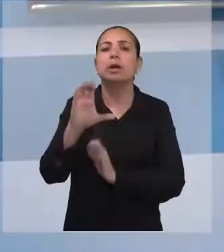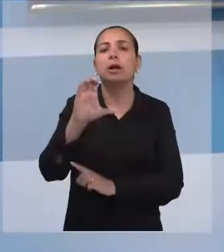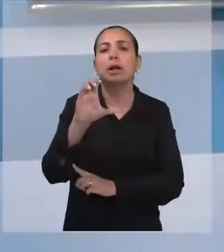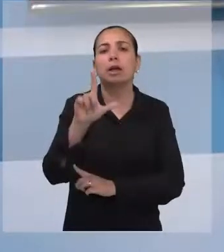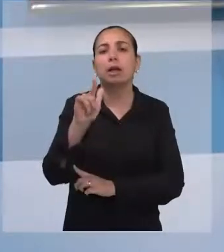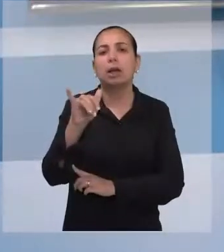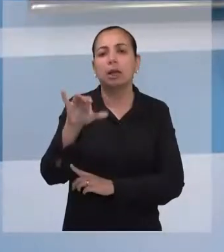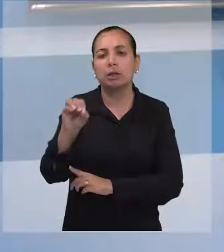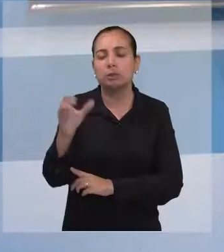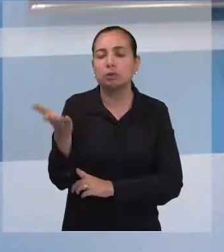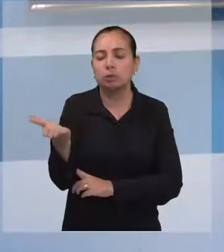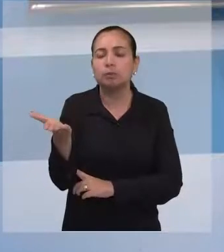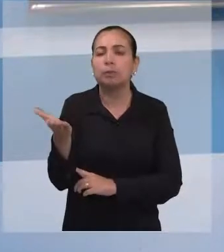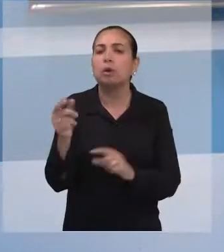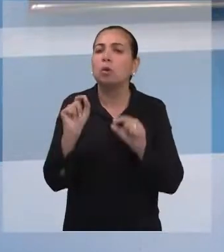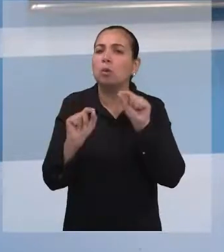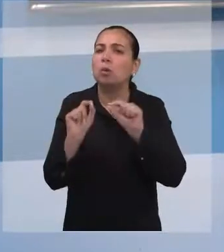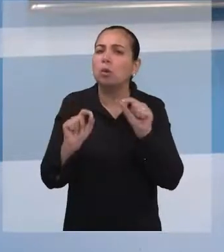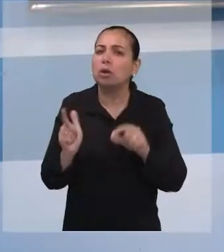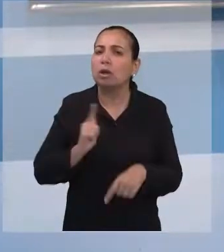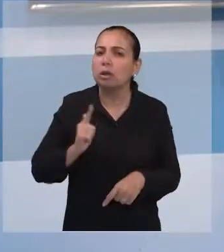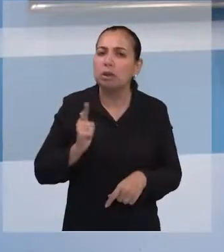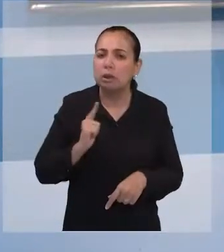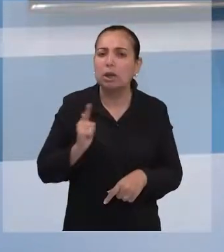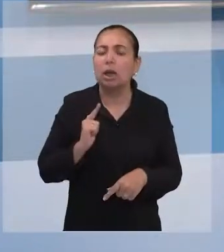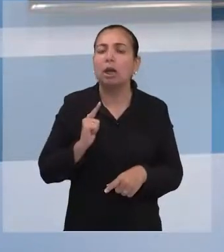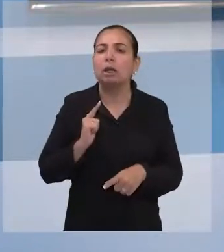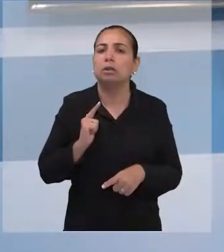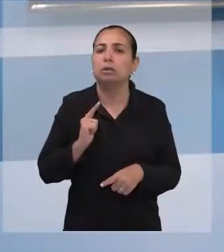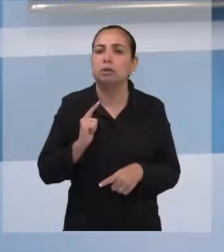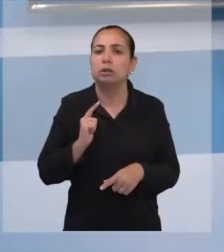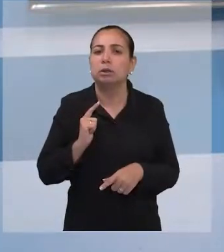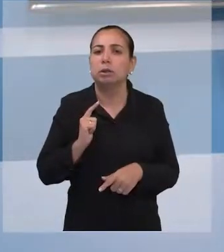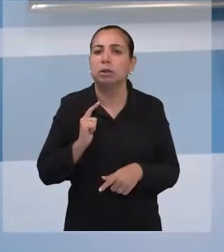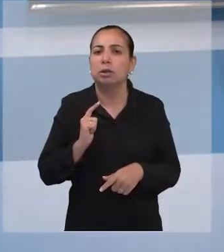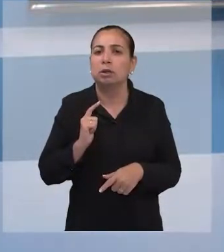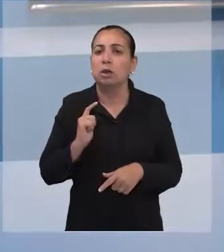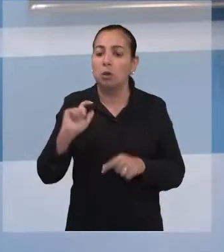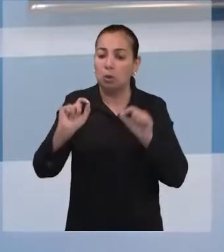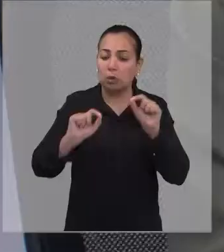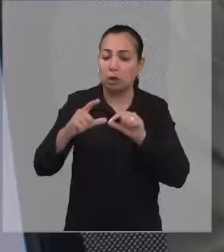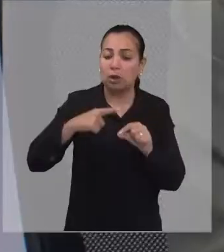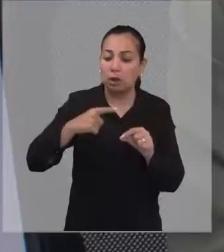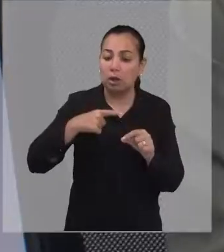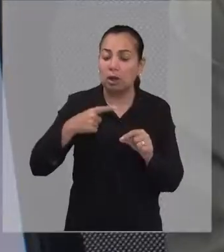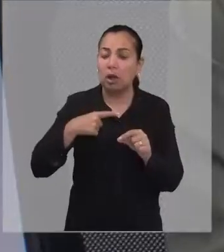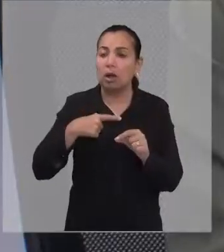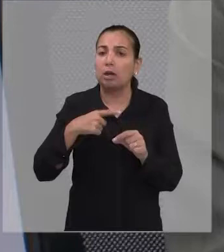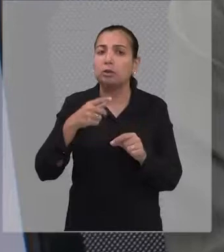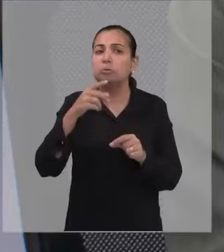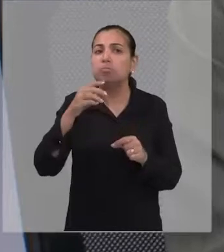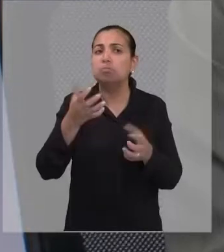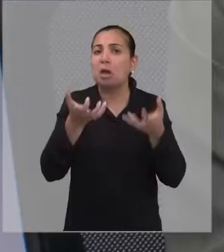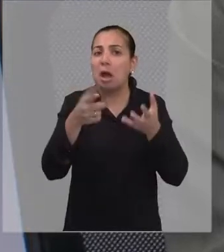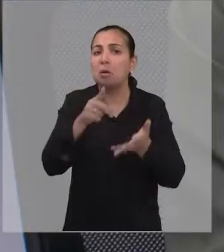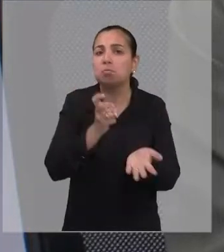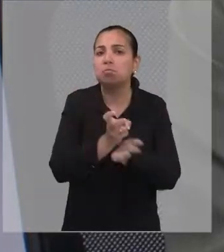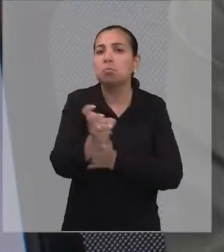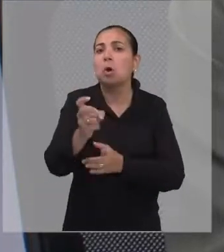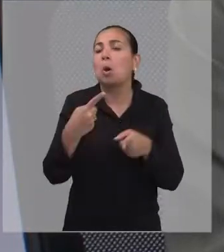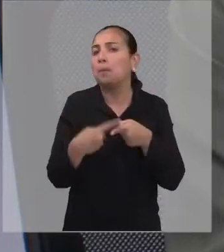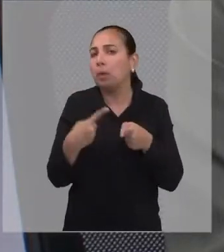Que implicações, que repercussões, a partir dos fatos, segundo os quais motivaram a demissão, que foram, mais uma vez,